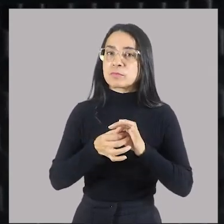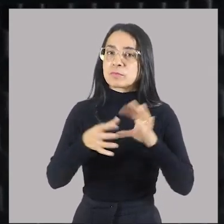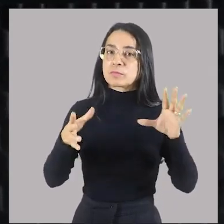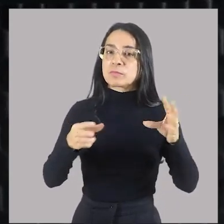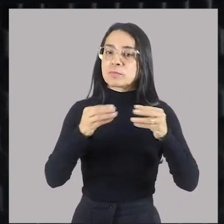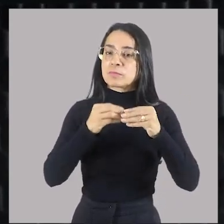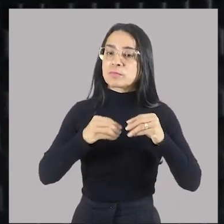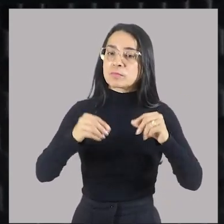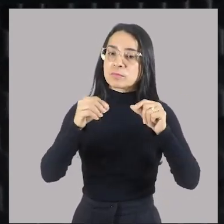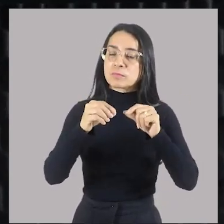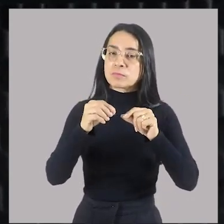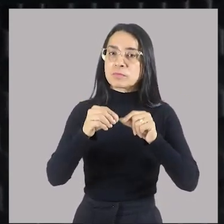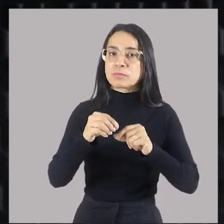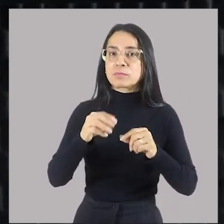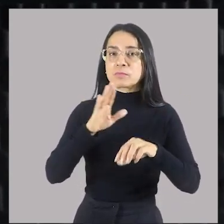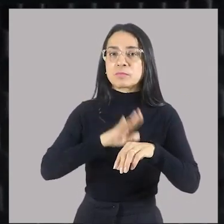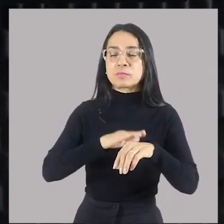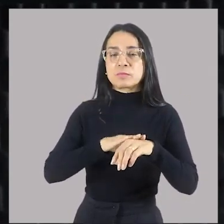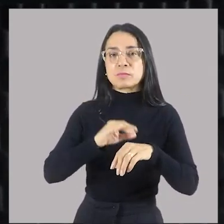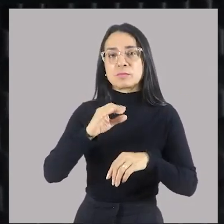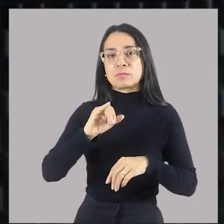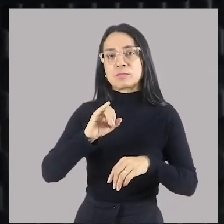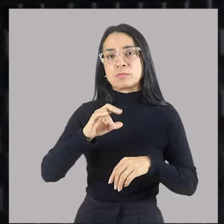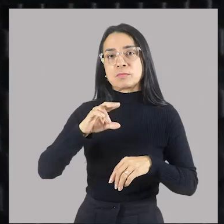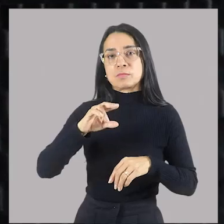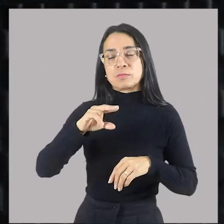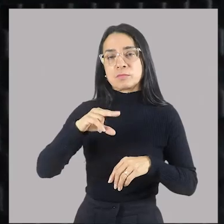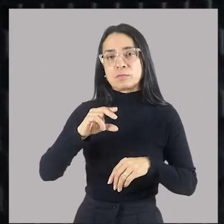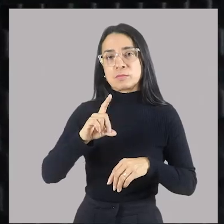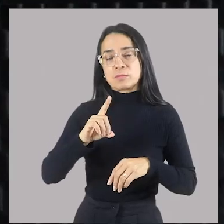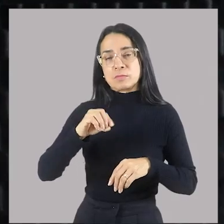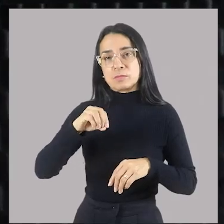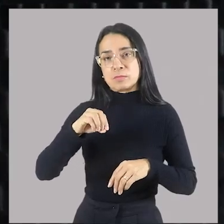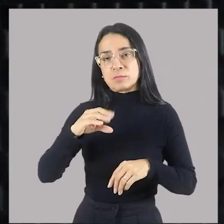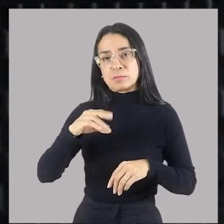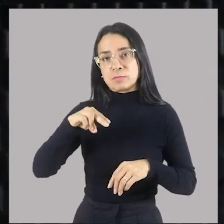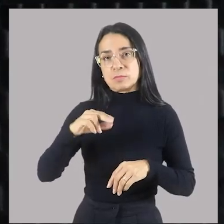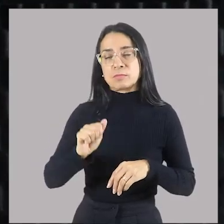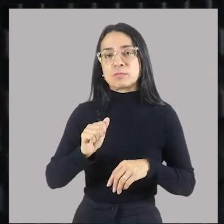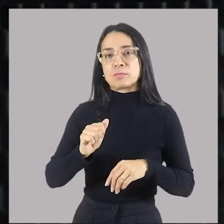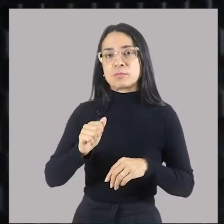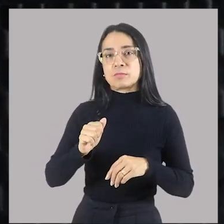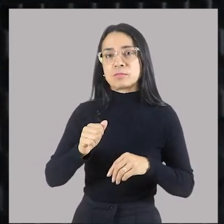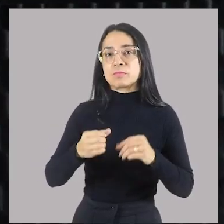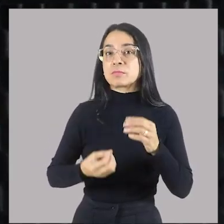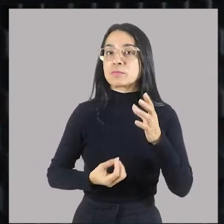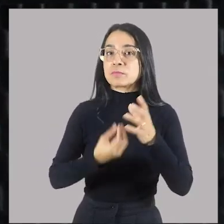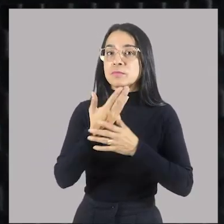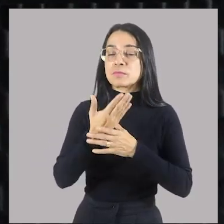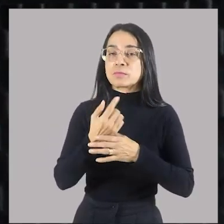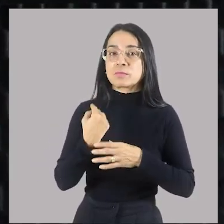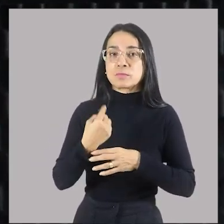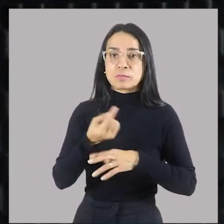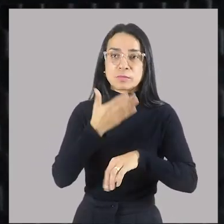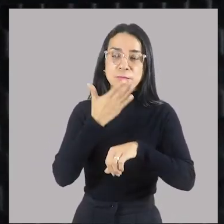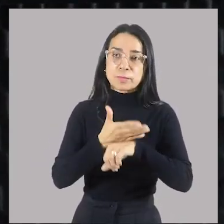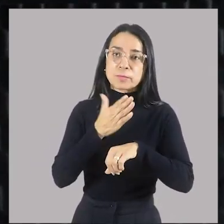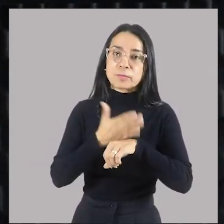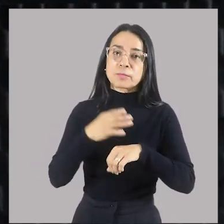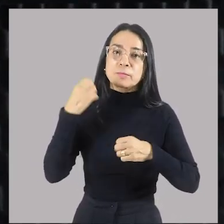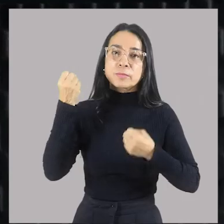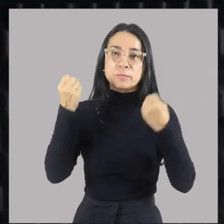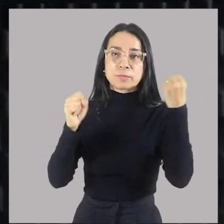substância que a gente chama de miocina. Uma delas é a irisina, que é produzida quando a gente pratica atividade física, ou em